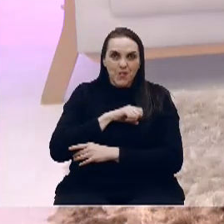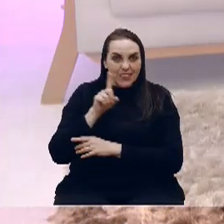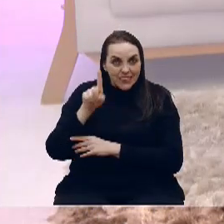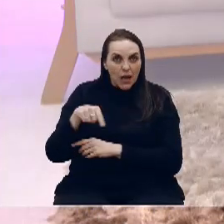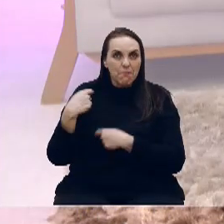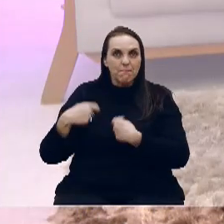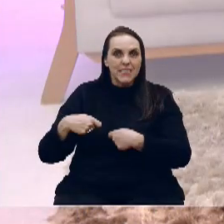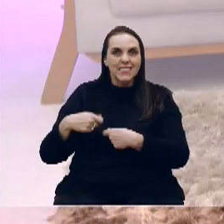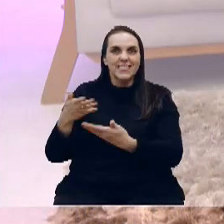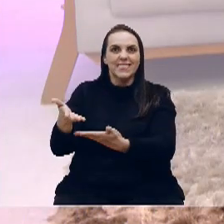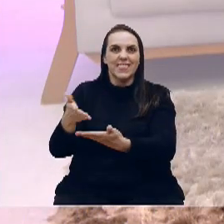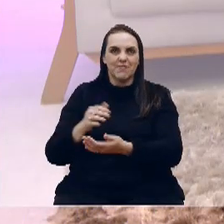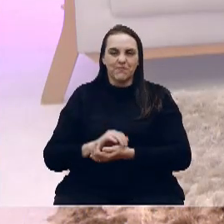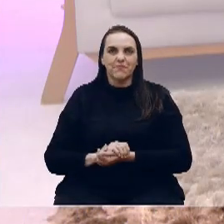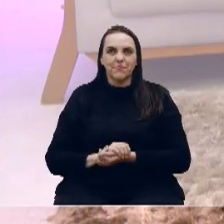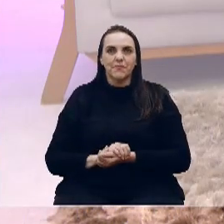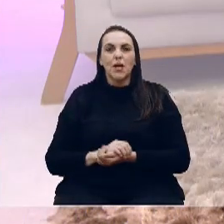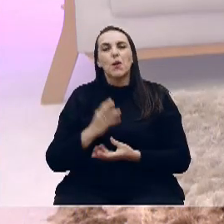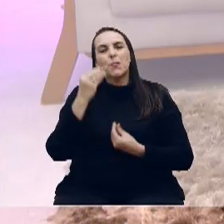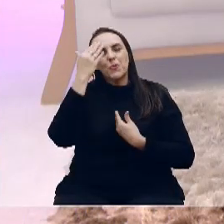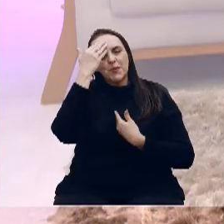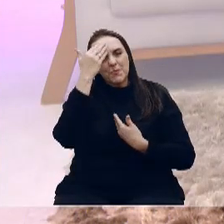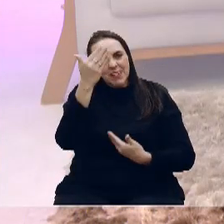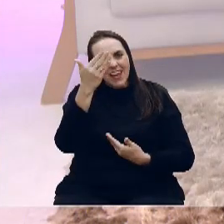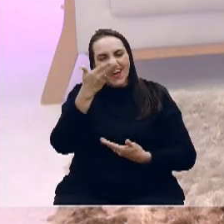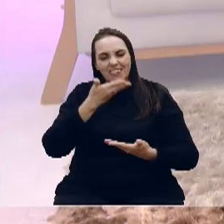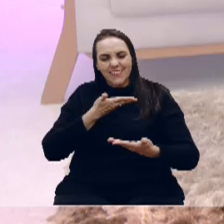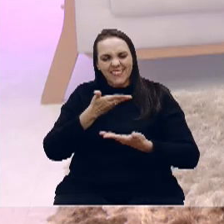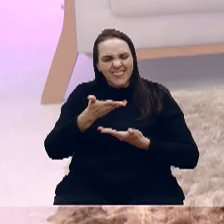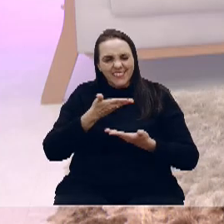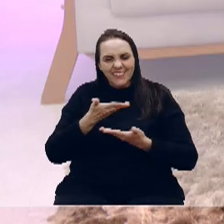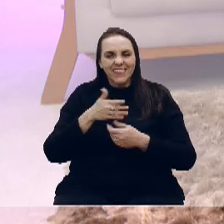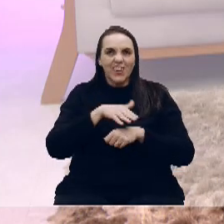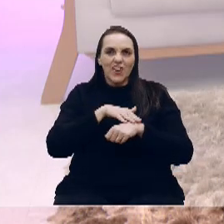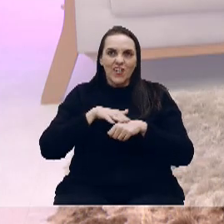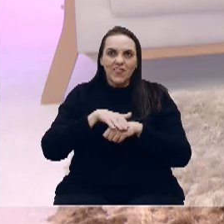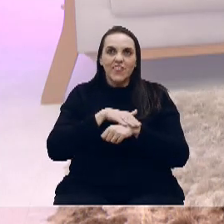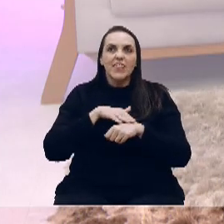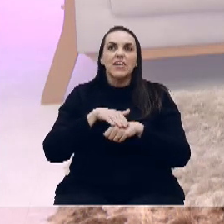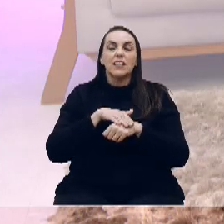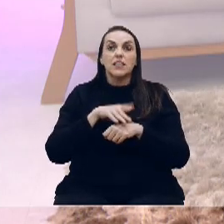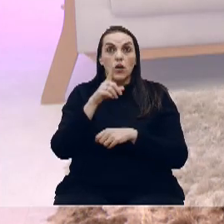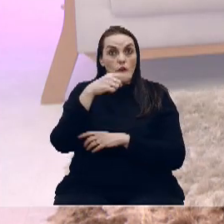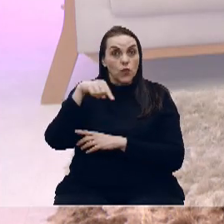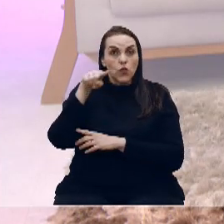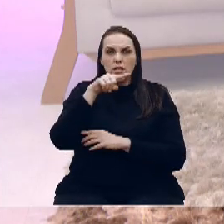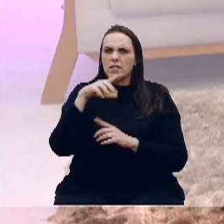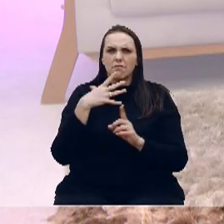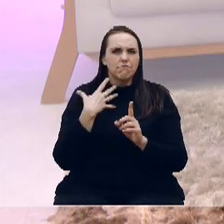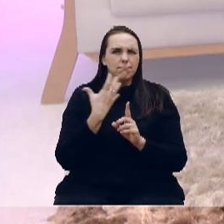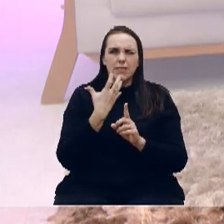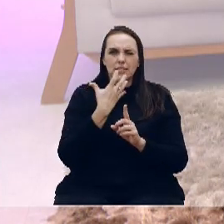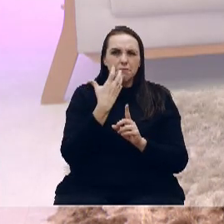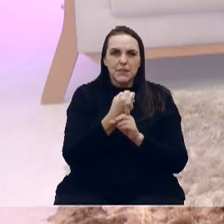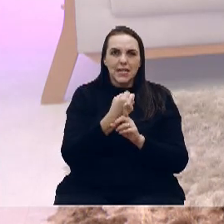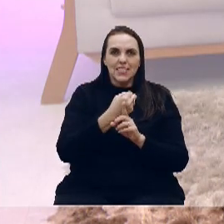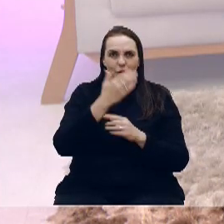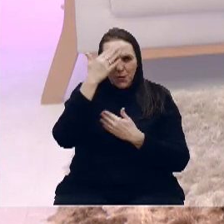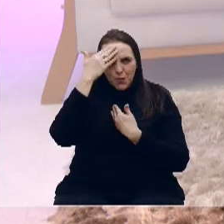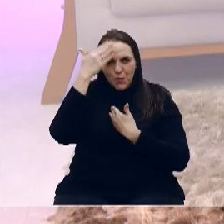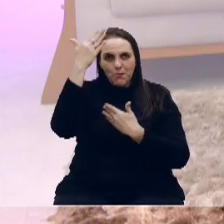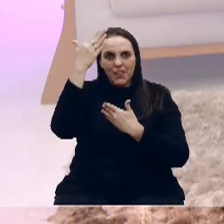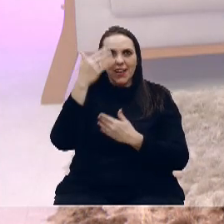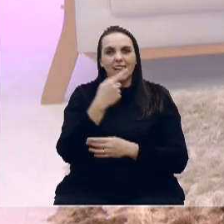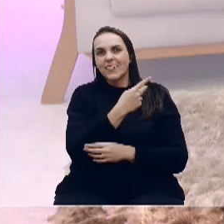Querida. Meninas, muito obrigada, então, pelas trocas, pela conversa. Vocês são inspiração. Muito obrigada por inspirar outras